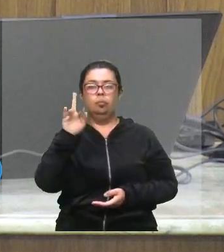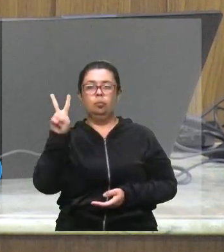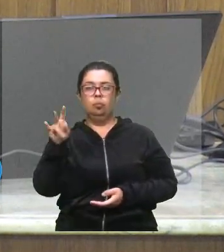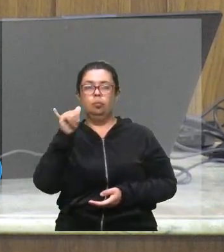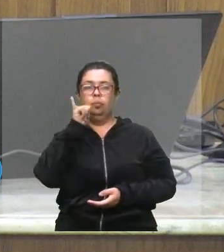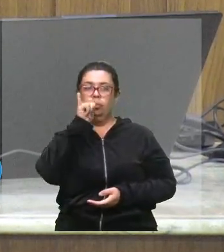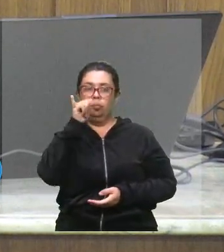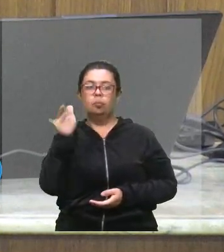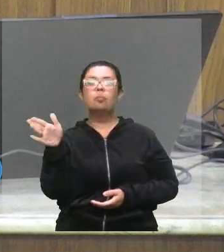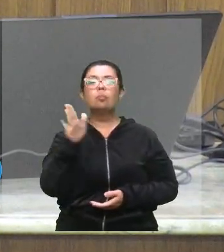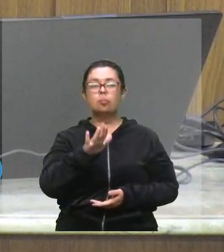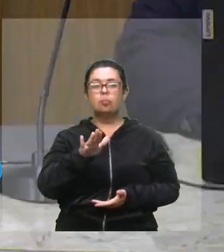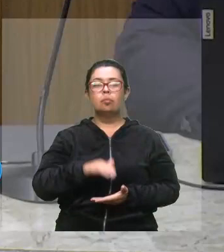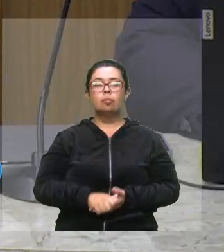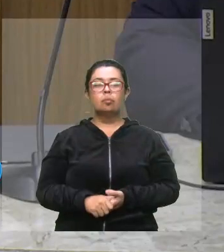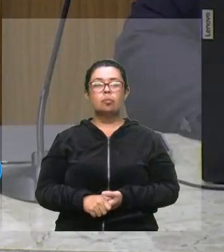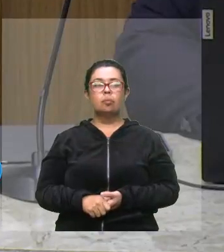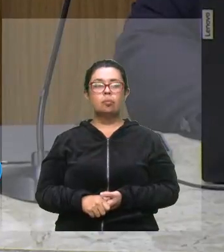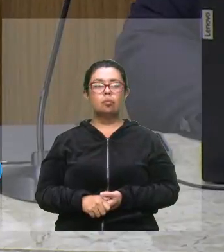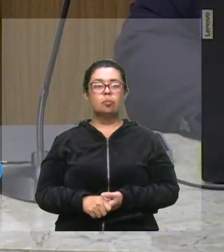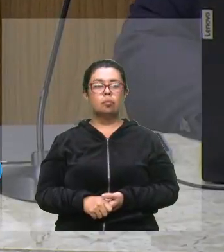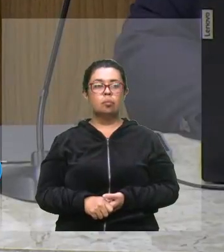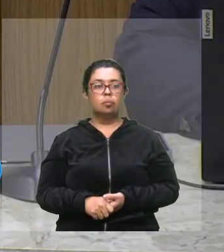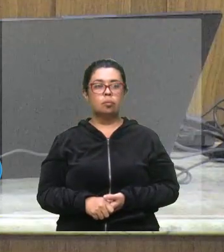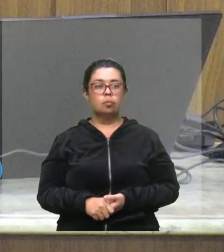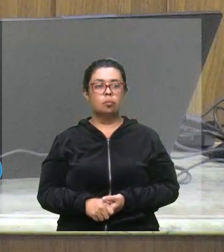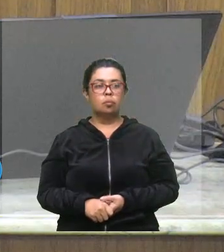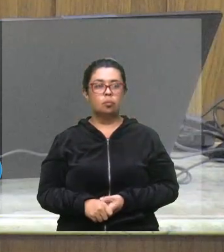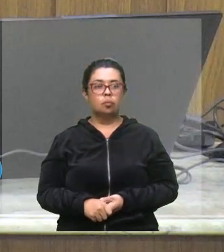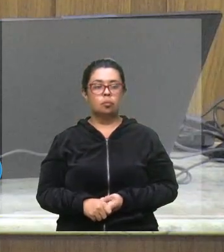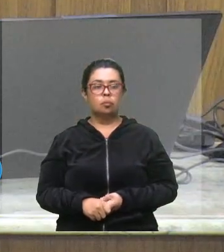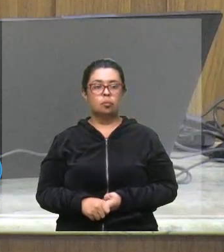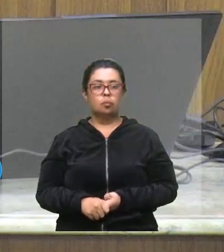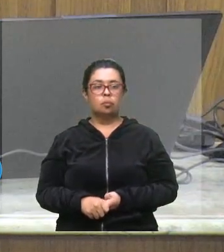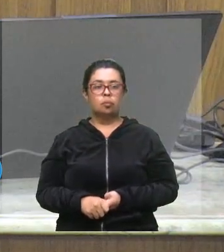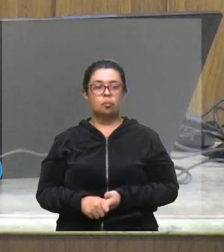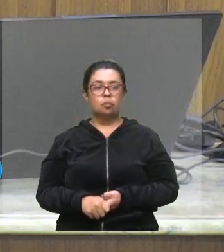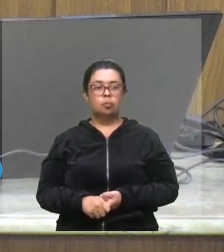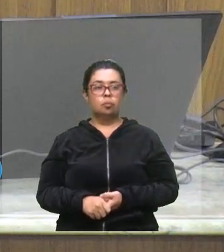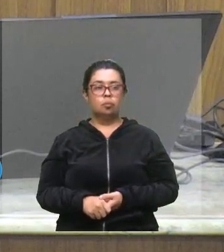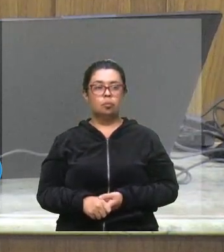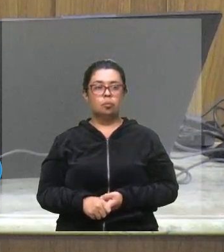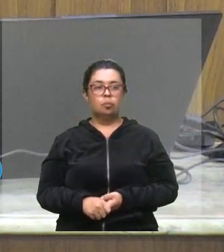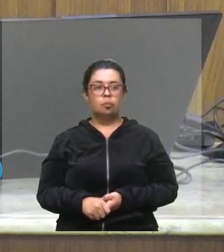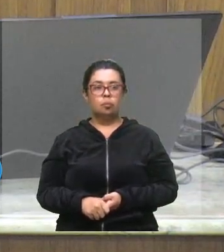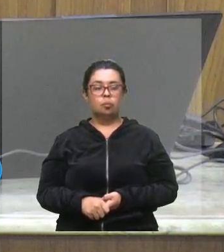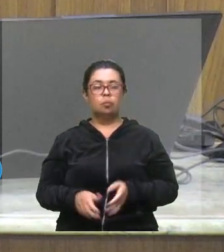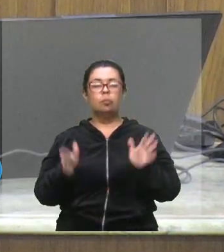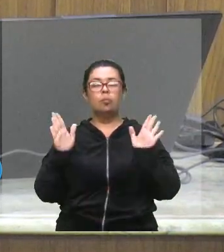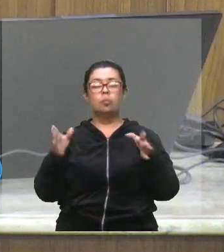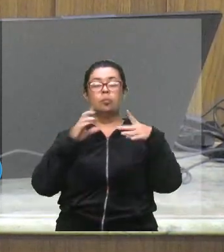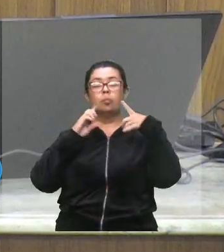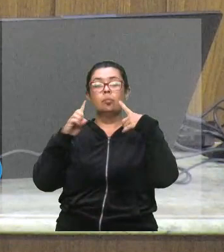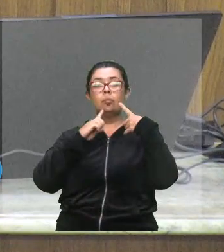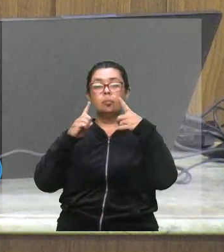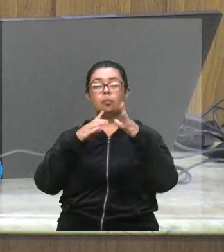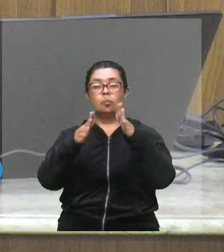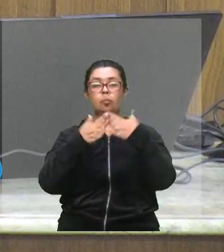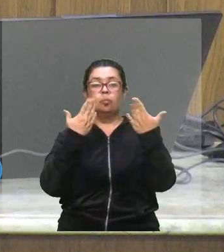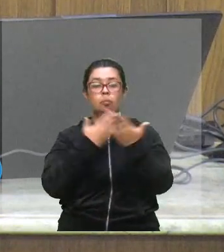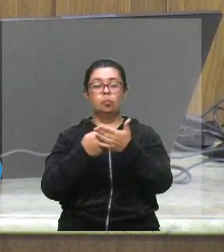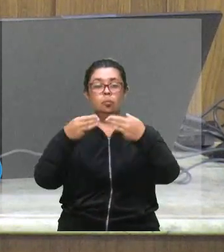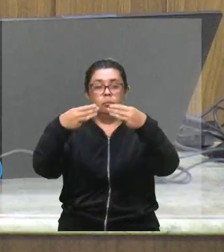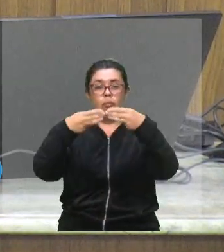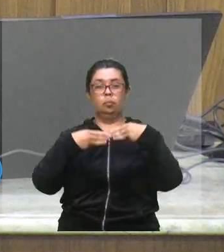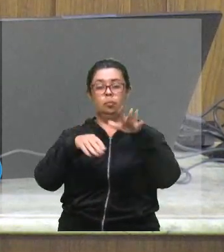obrigado. Presença registrada. Obrigado, vereador Ramon, pela leitura do expediente. Coloco agora em discussão os requerimentos,